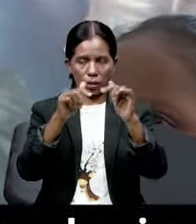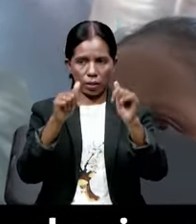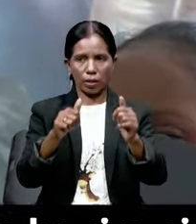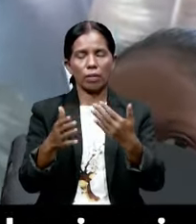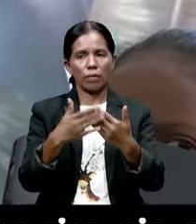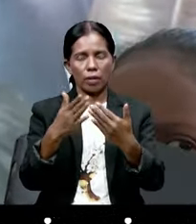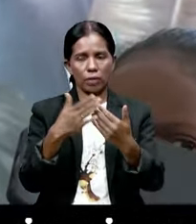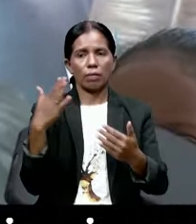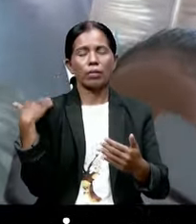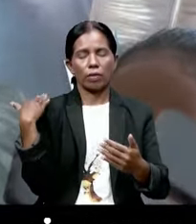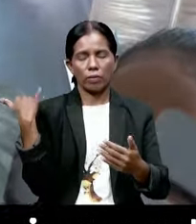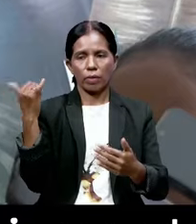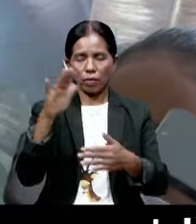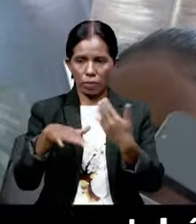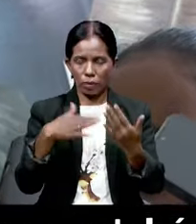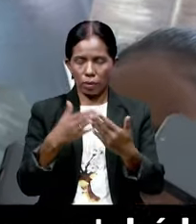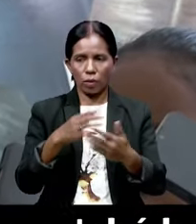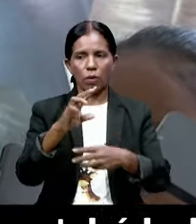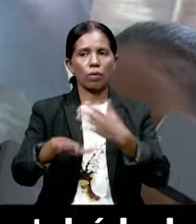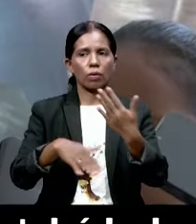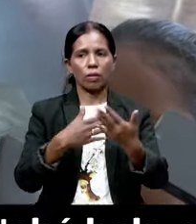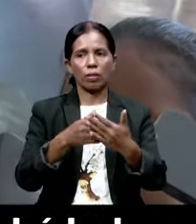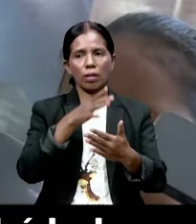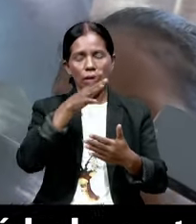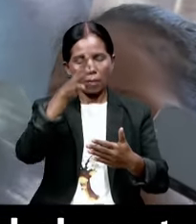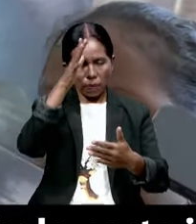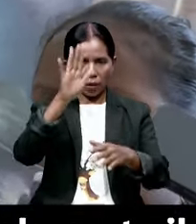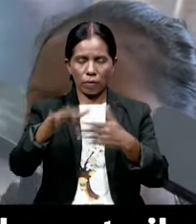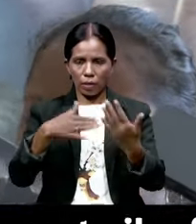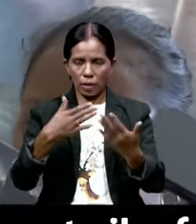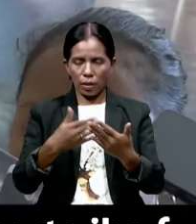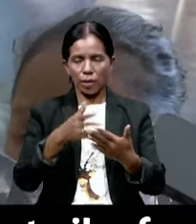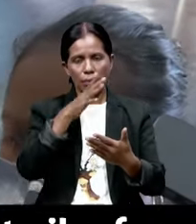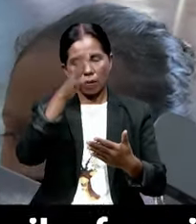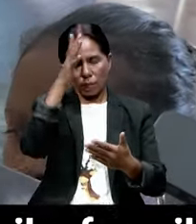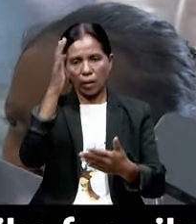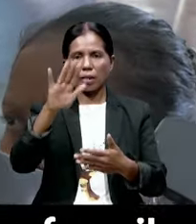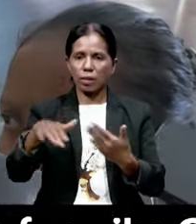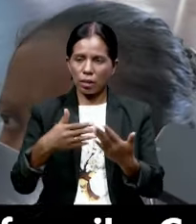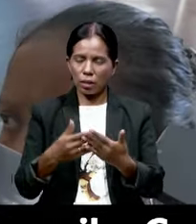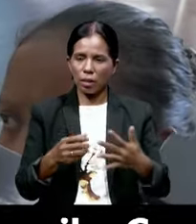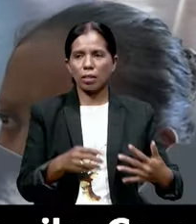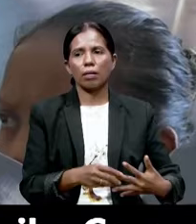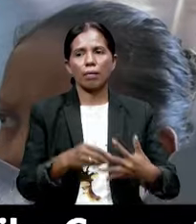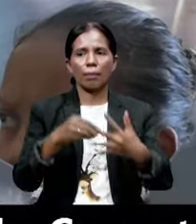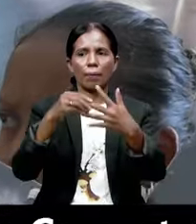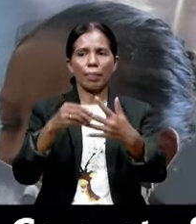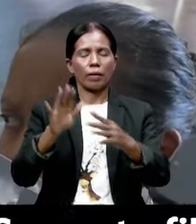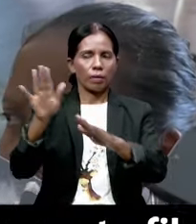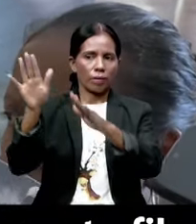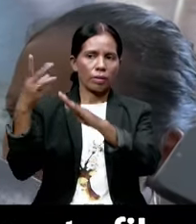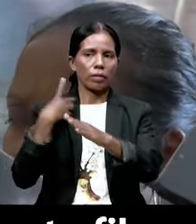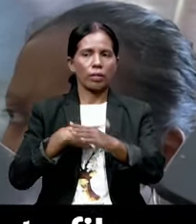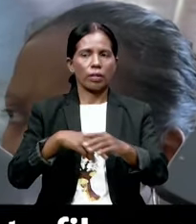fácil ba joven sira mai be maioria ba itenia inang aman sira liliu sira neve iha foho ita tem